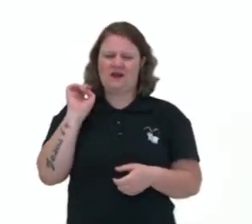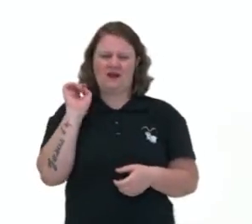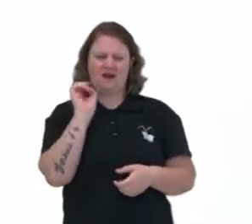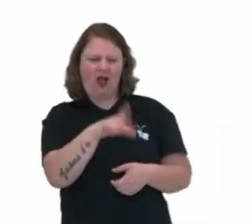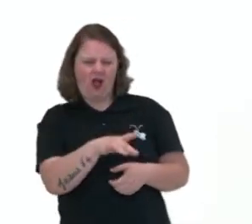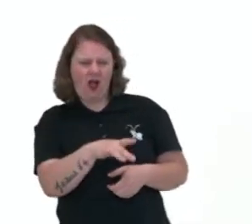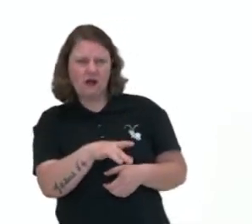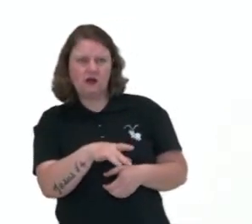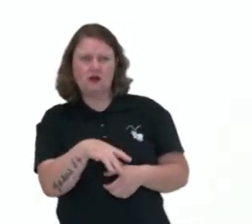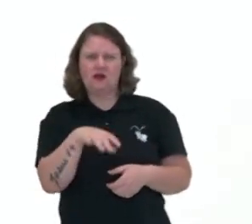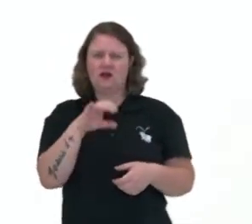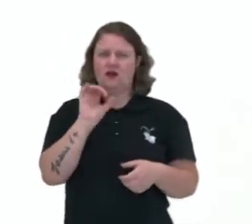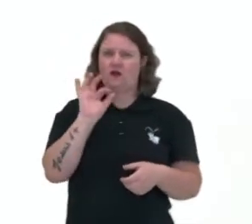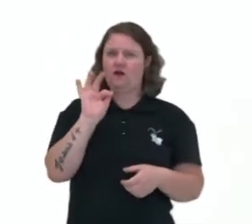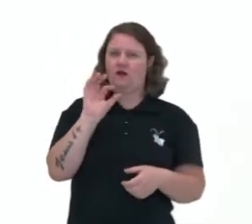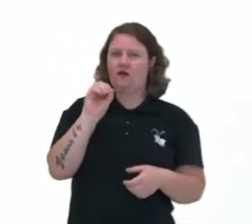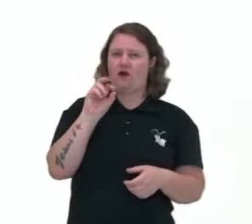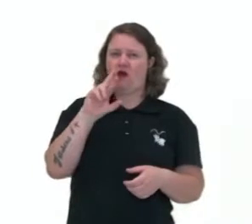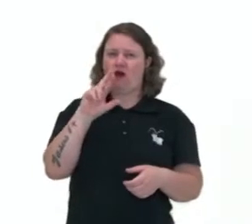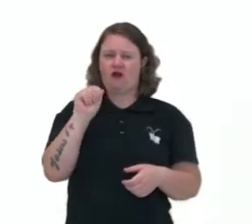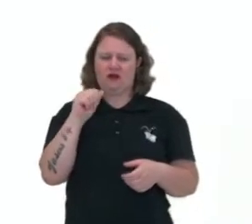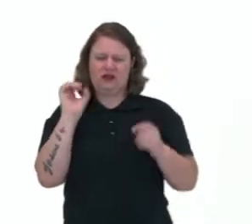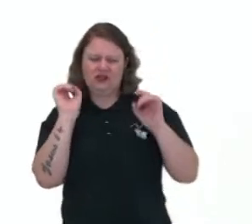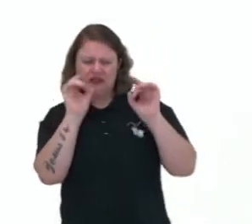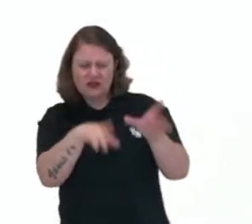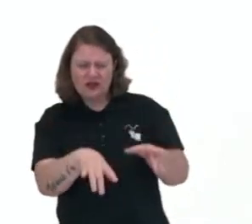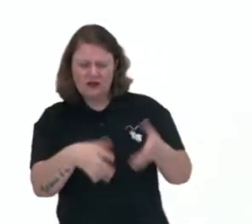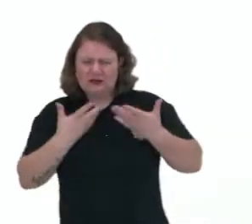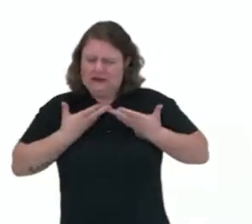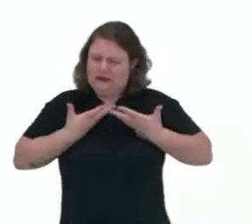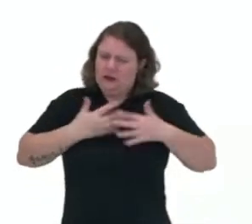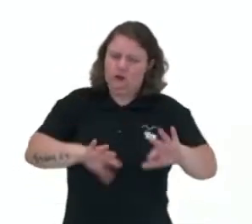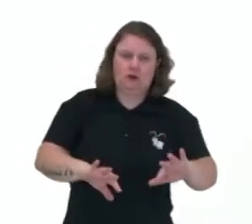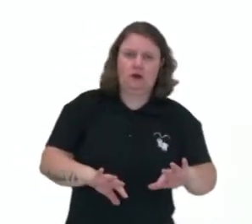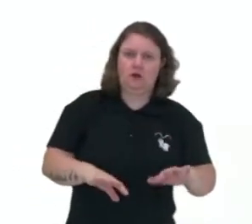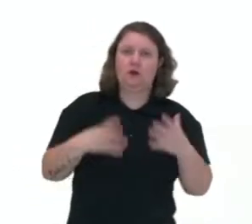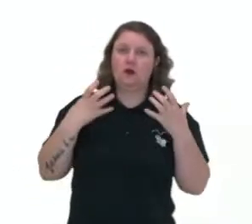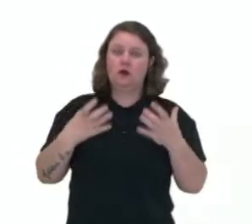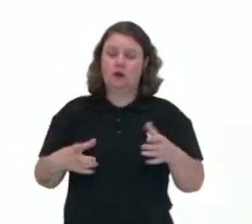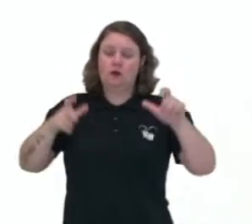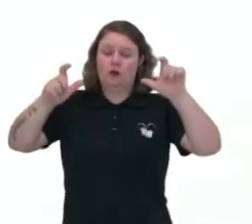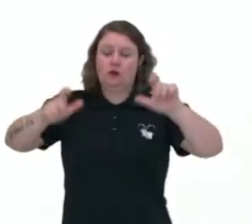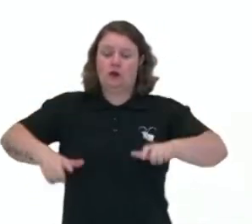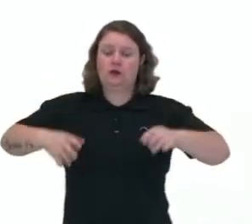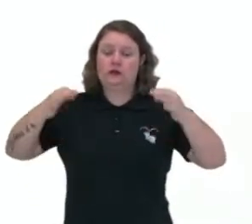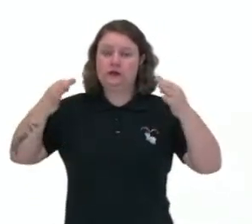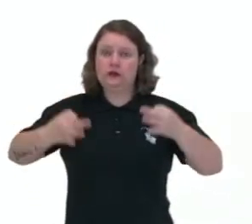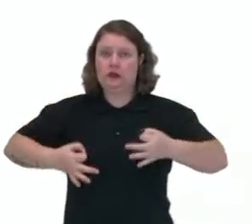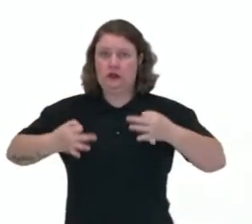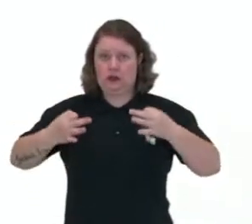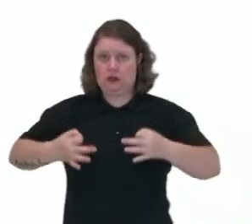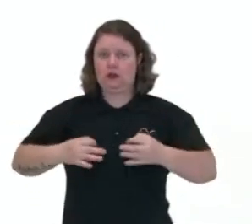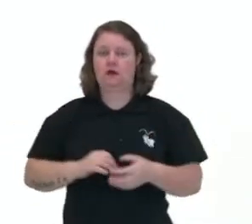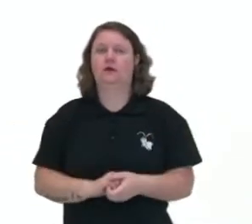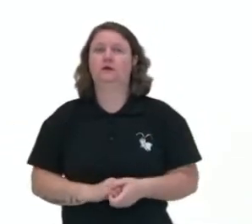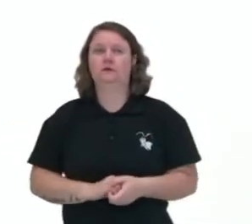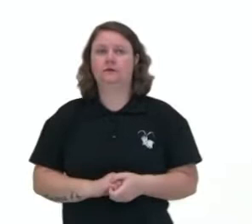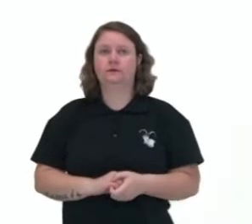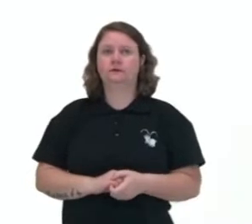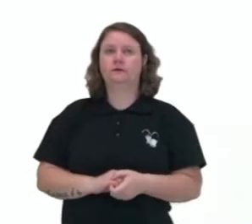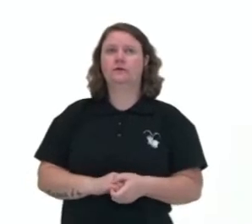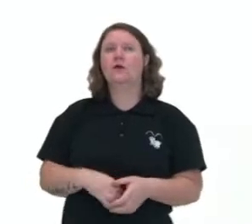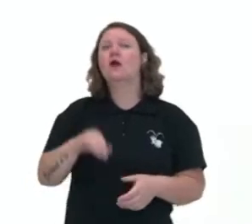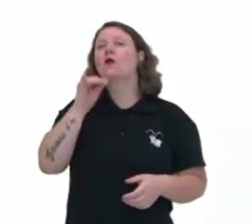não queremos lixões, queremos aterros sanitários que são ecologicamente corretos, digamos assim. Certo? Então,